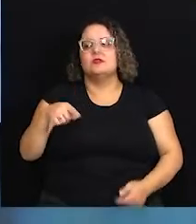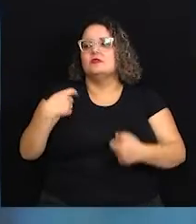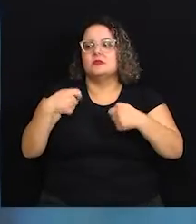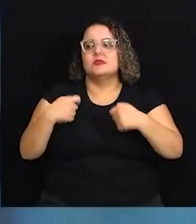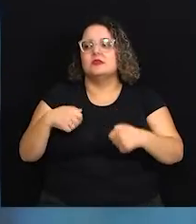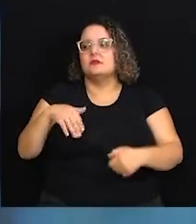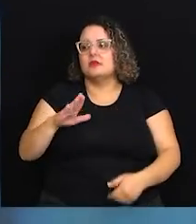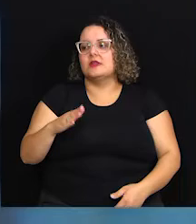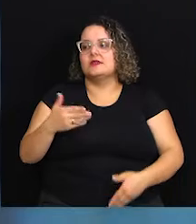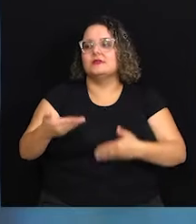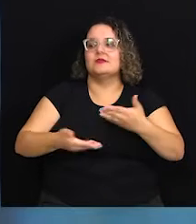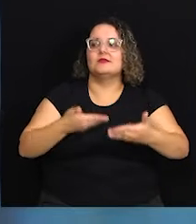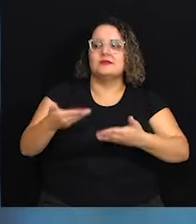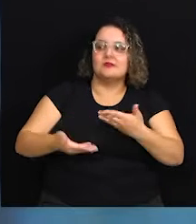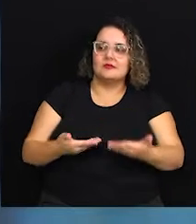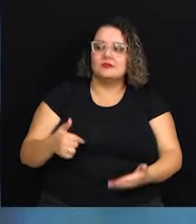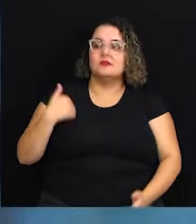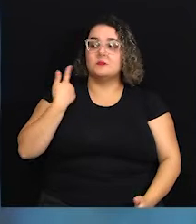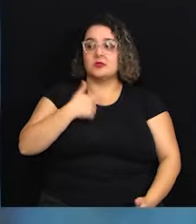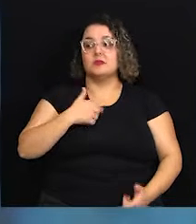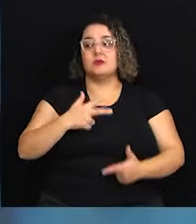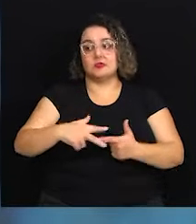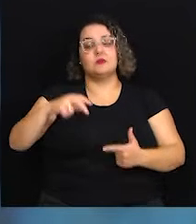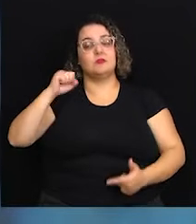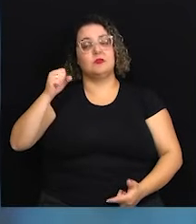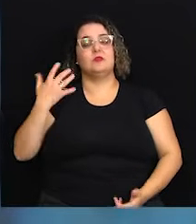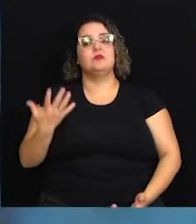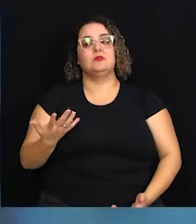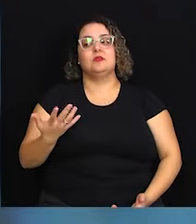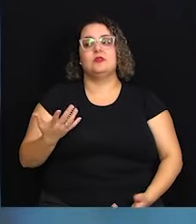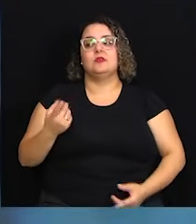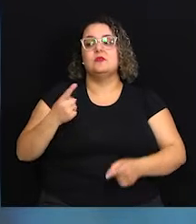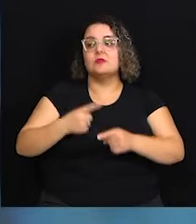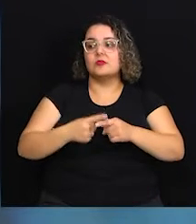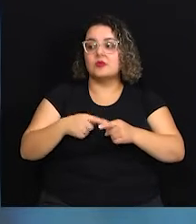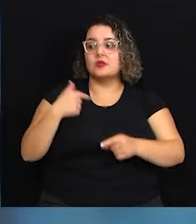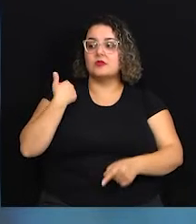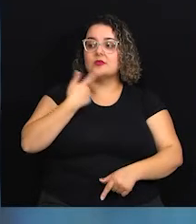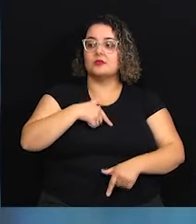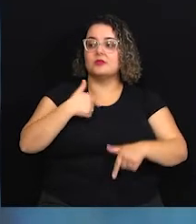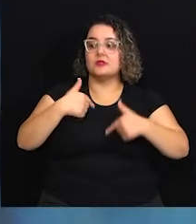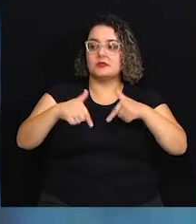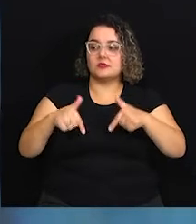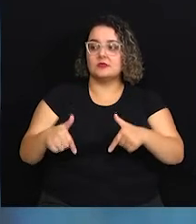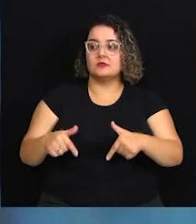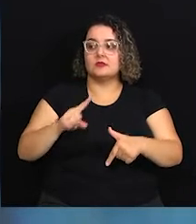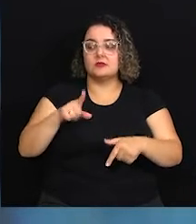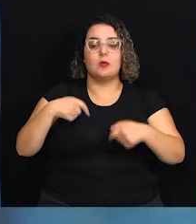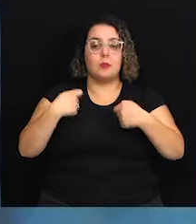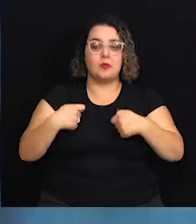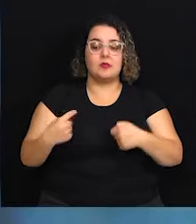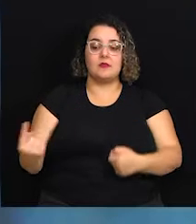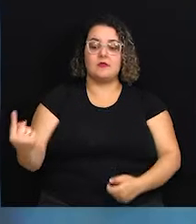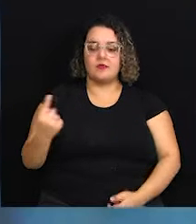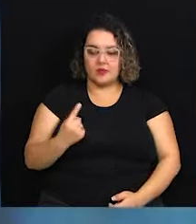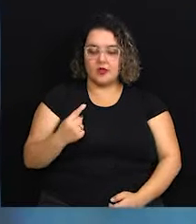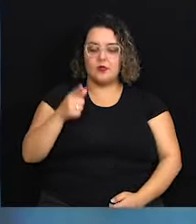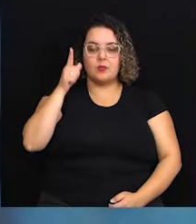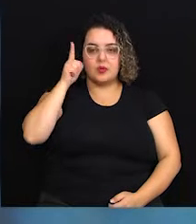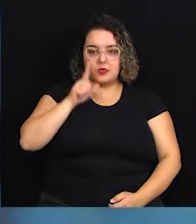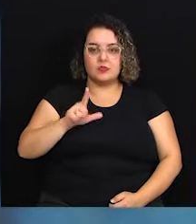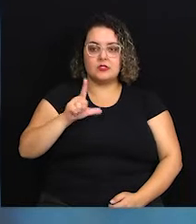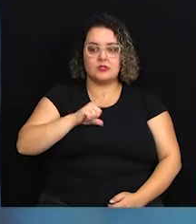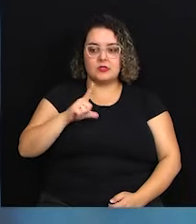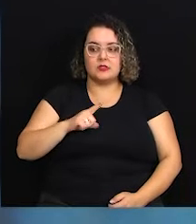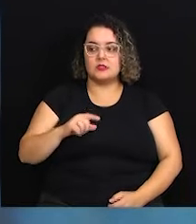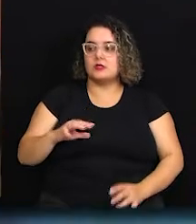precisar mais do serviço, o que para a gente é uma conquista, né? Porque a gente trabalha para que elas não precisem mais vir, para que elas consigam ter